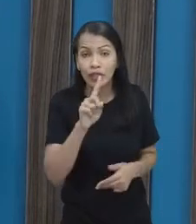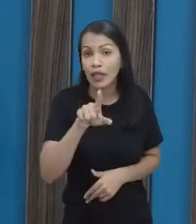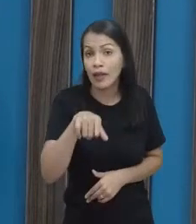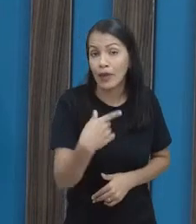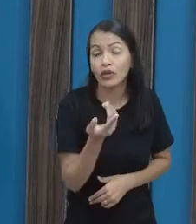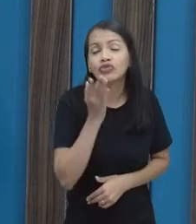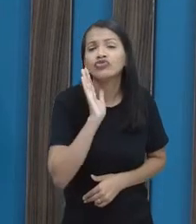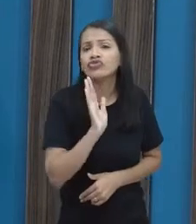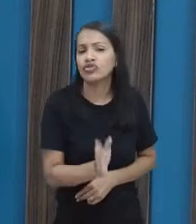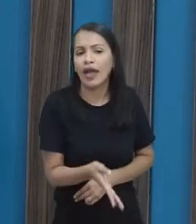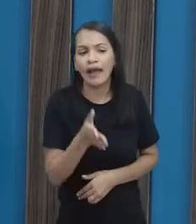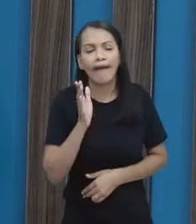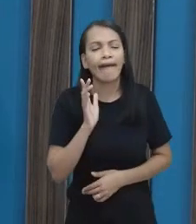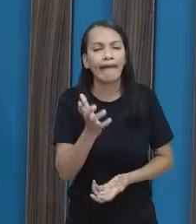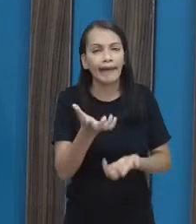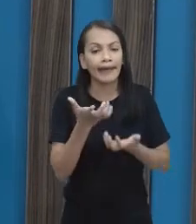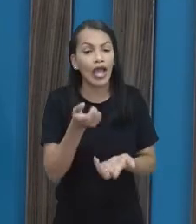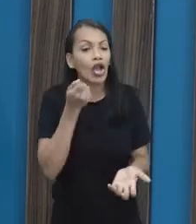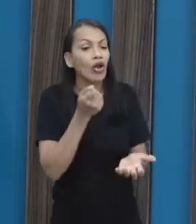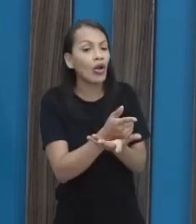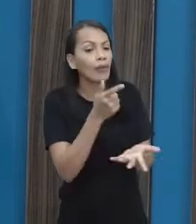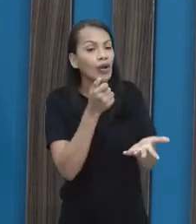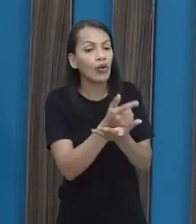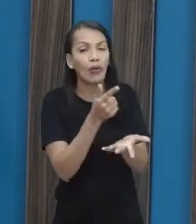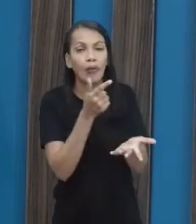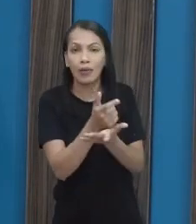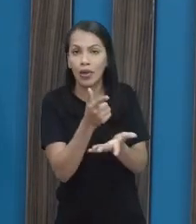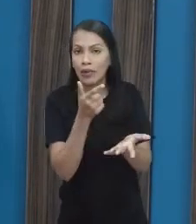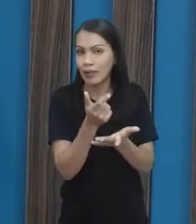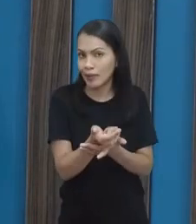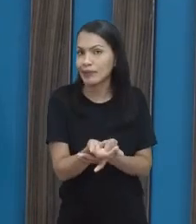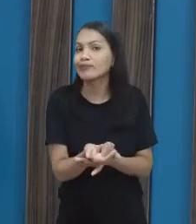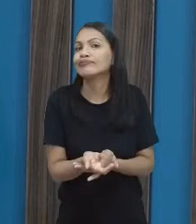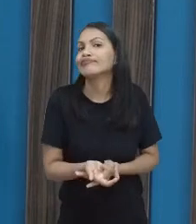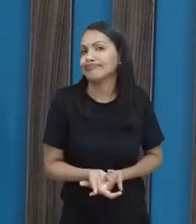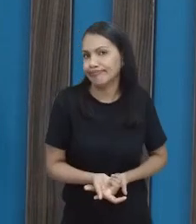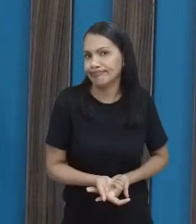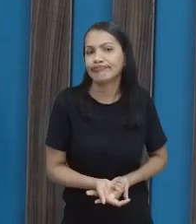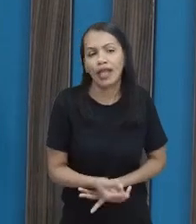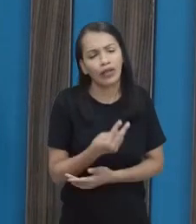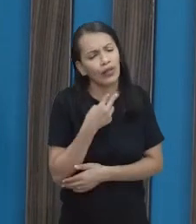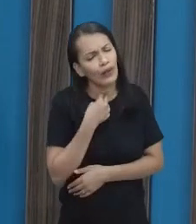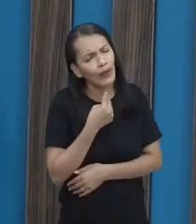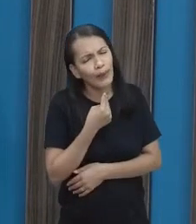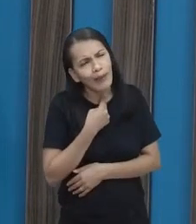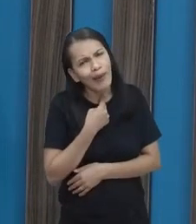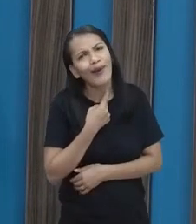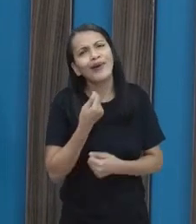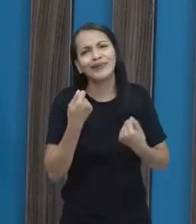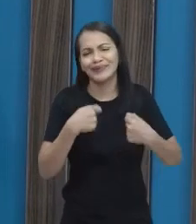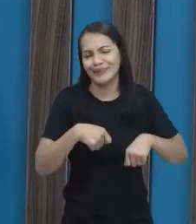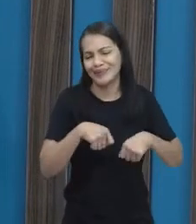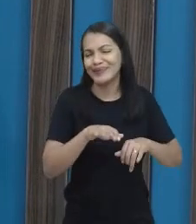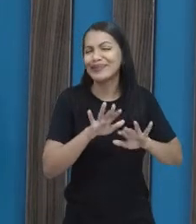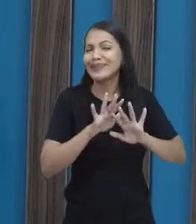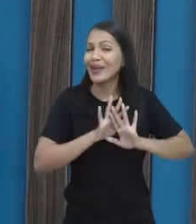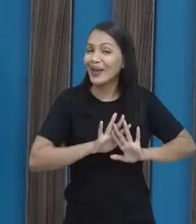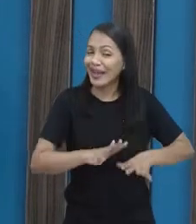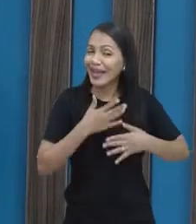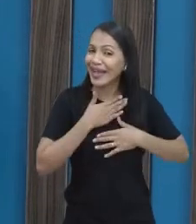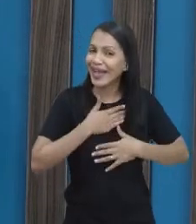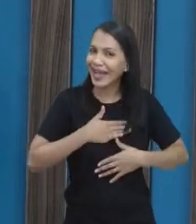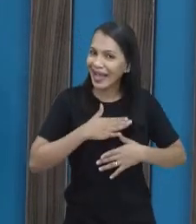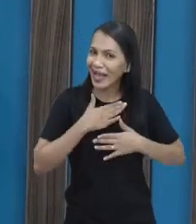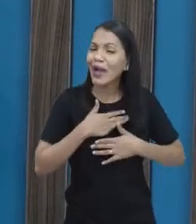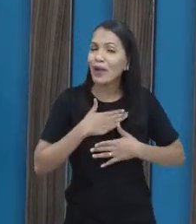logo gastando. E muitas vezes você está também desvalorizando a nossa moeda. E também deixa de adquirir